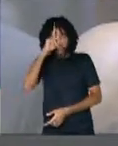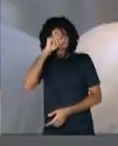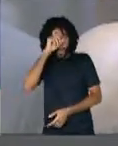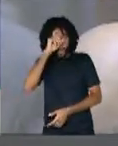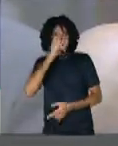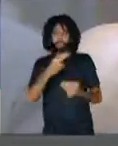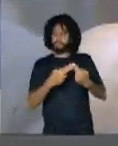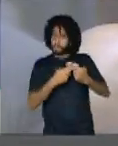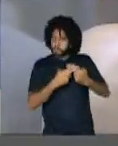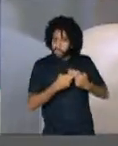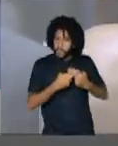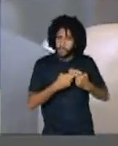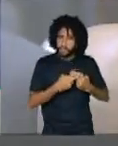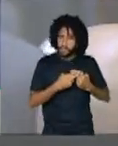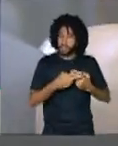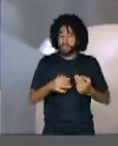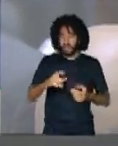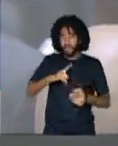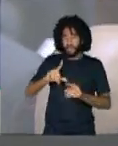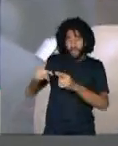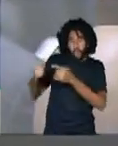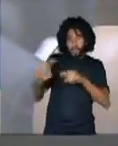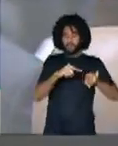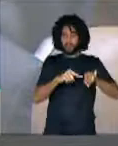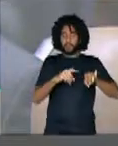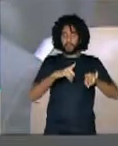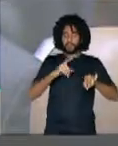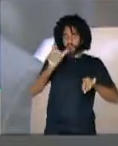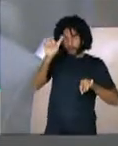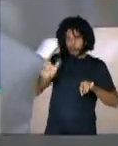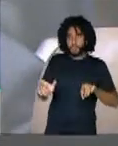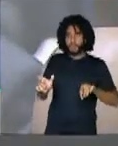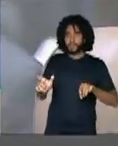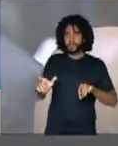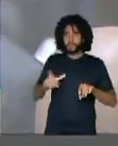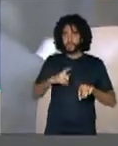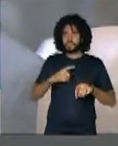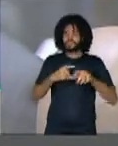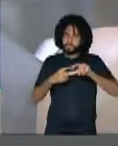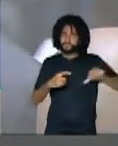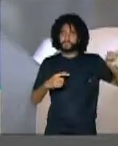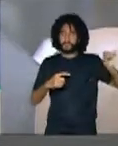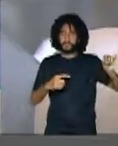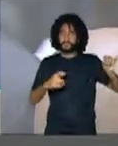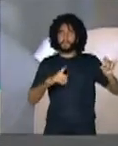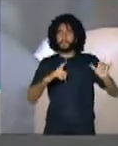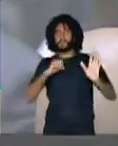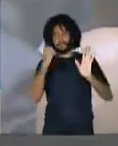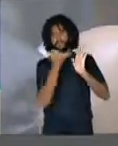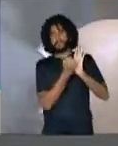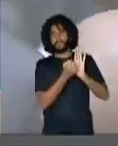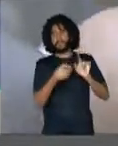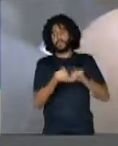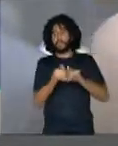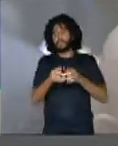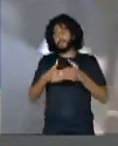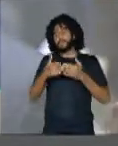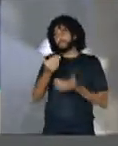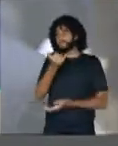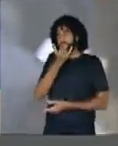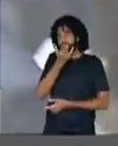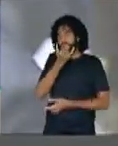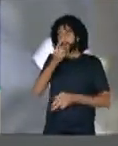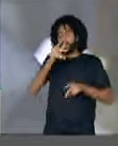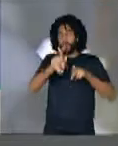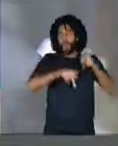após uma agressão desproporcional que foi feita por um parlamentar na comissão. Fica aqui esse registro e até um pedido de desculpas